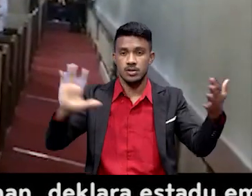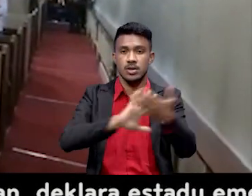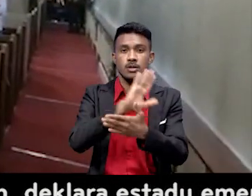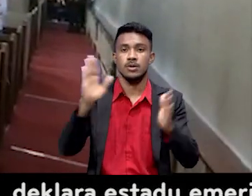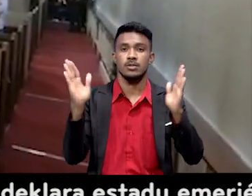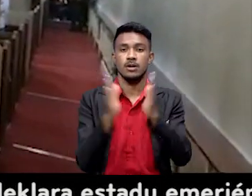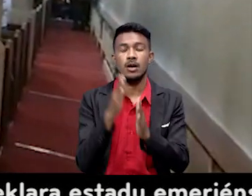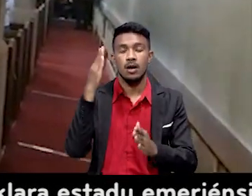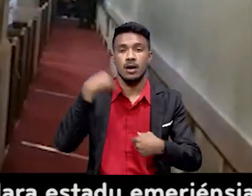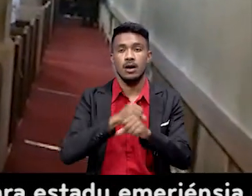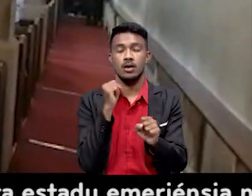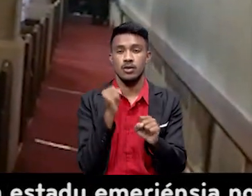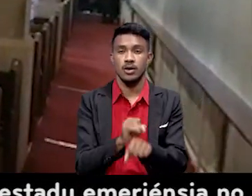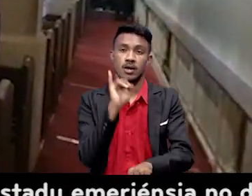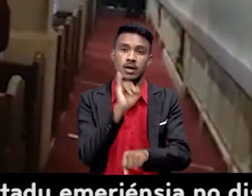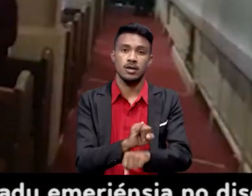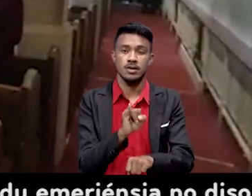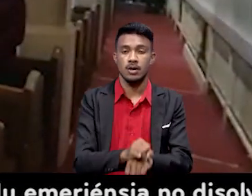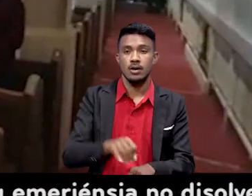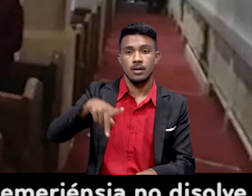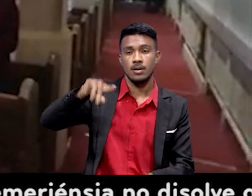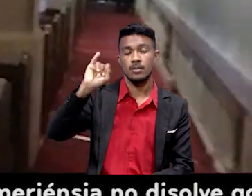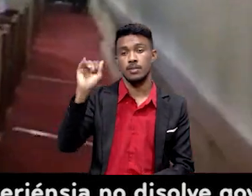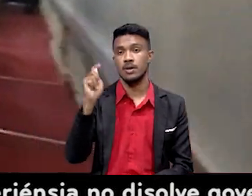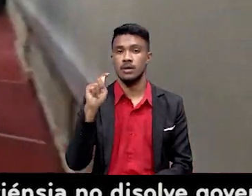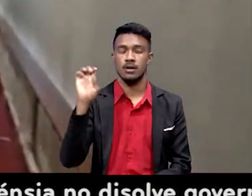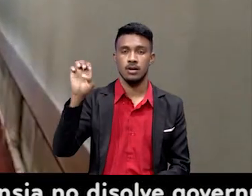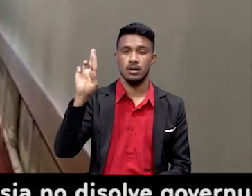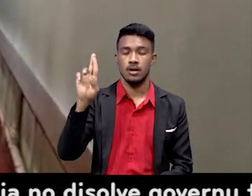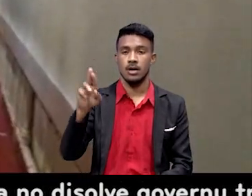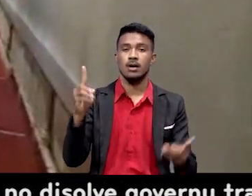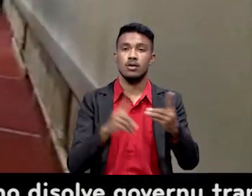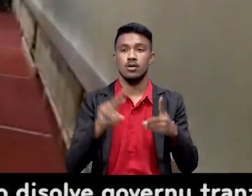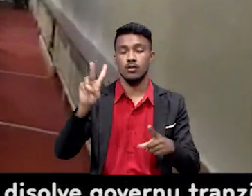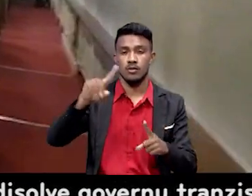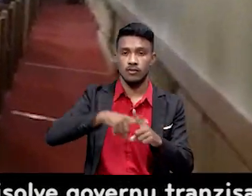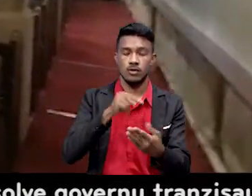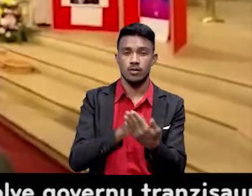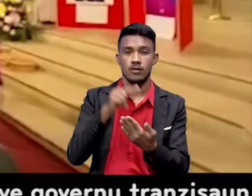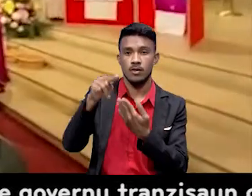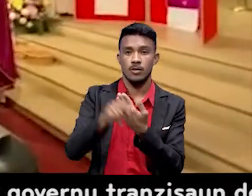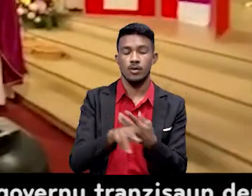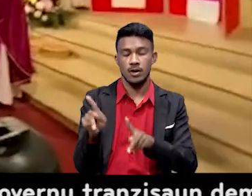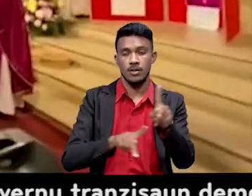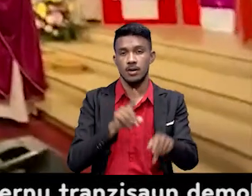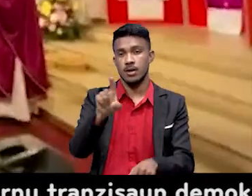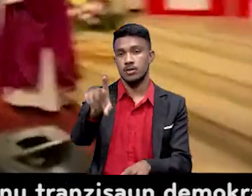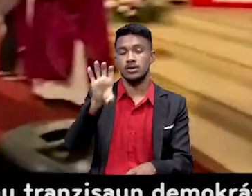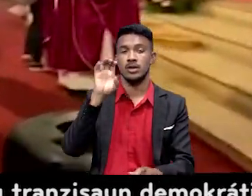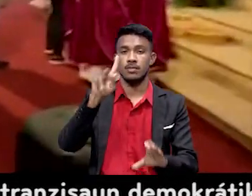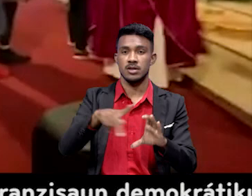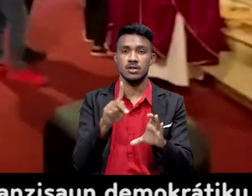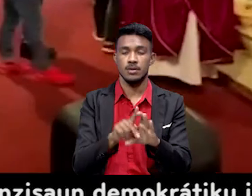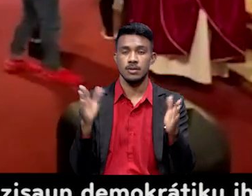halu e Igreja Peter and All Souls Peterburg, ia loron 20 novembro ne, no ema atu sida mak partisipa ye misa ne.